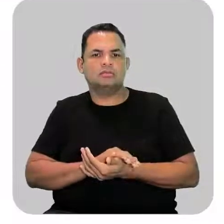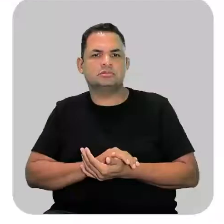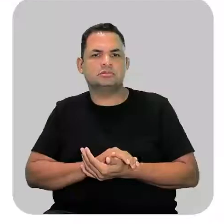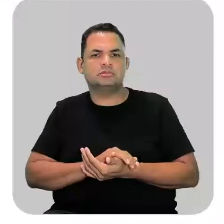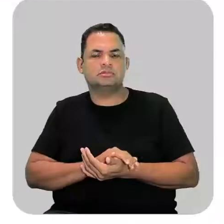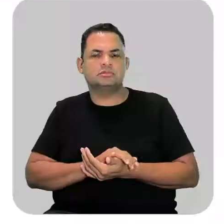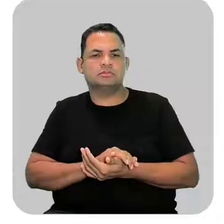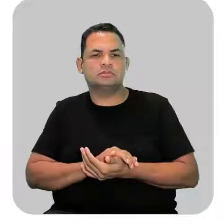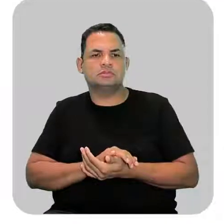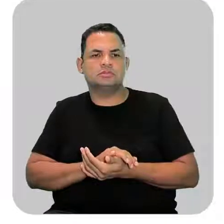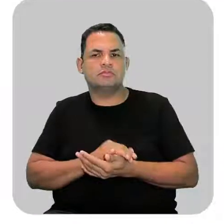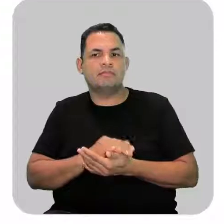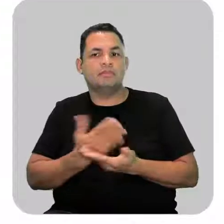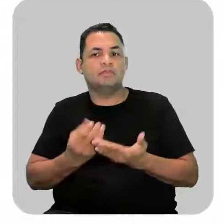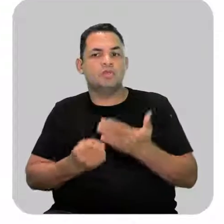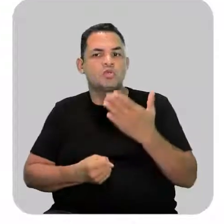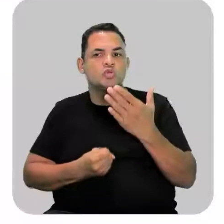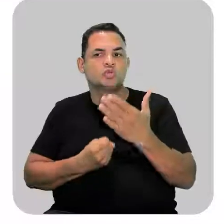de